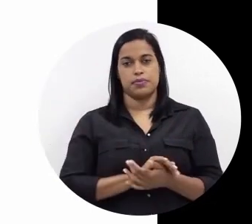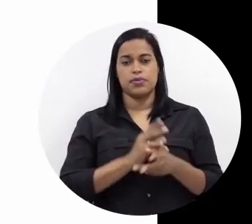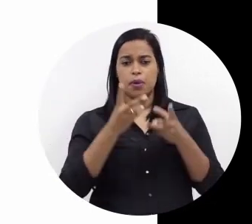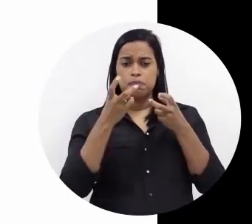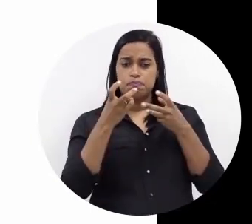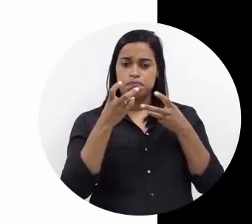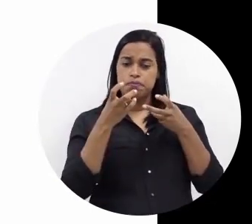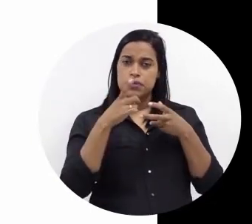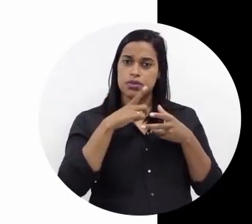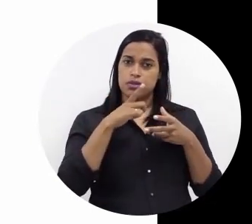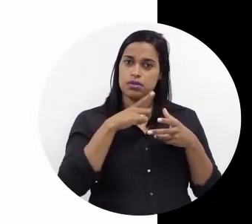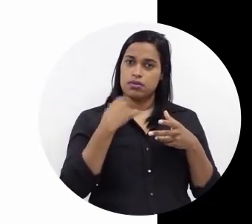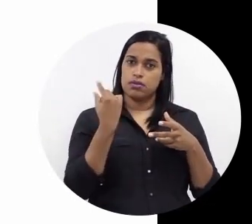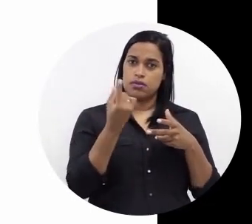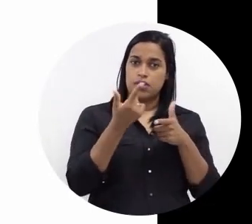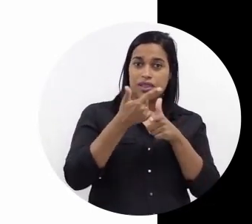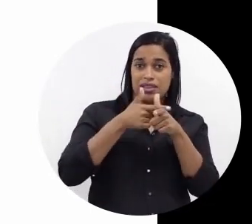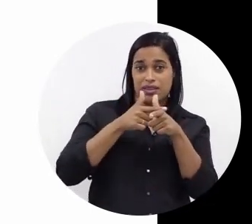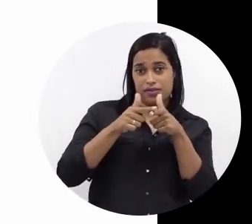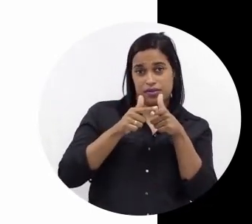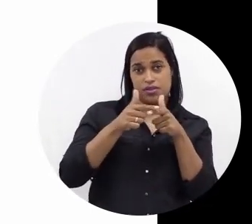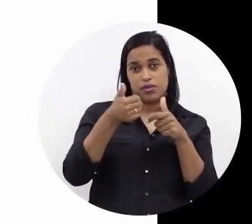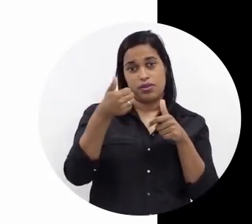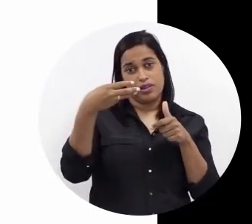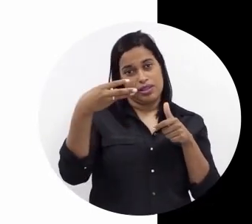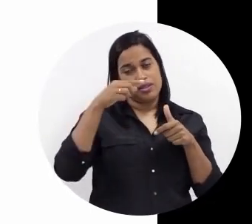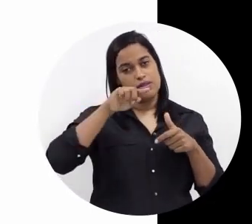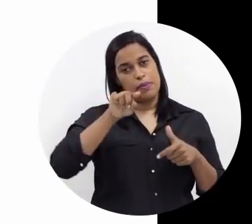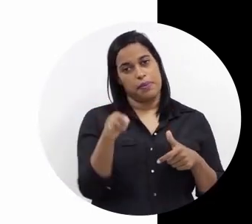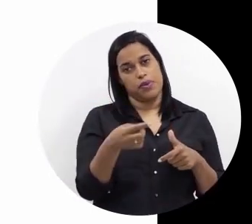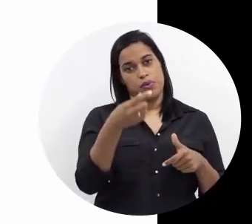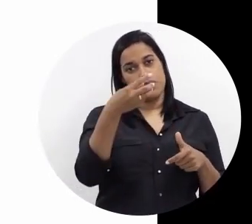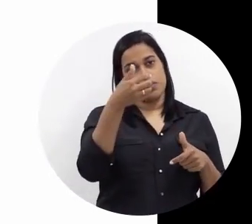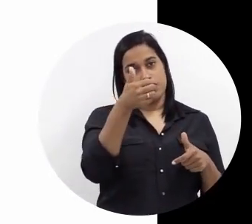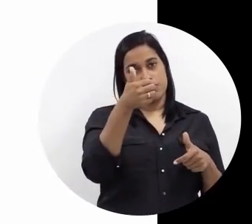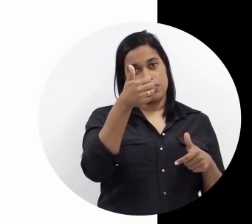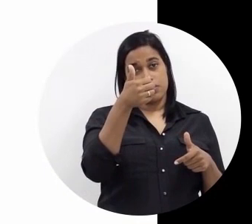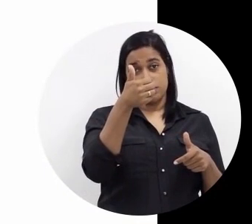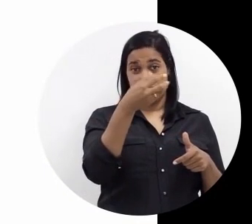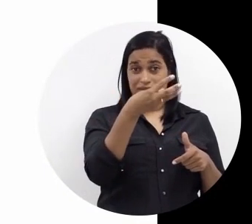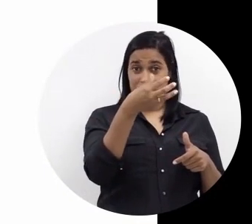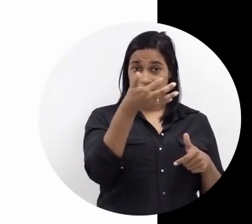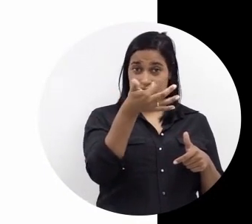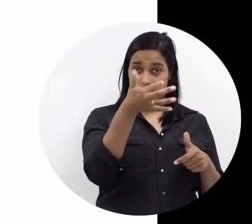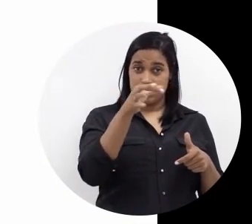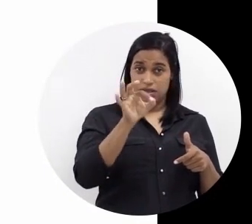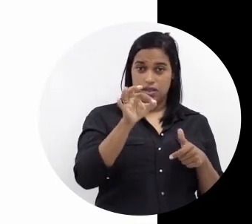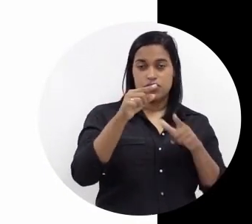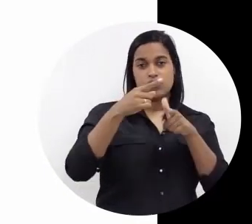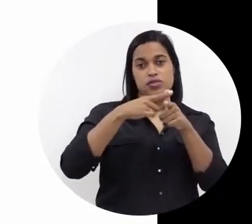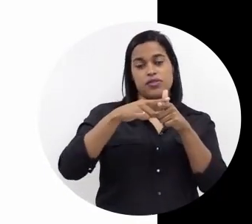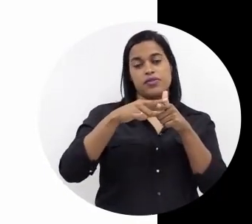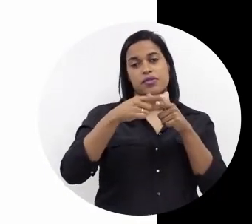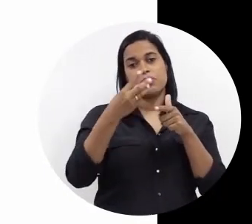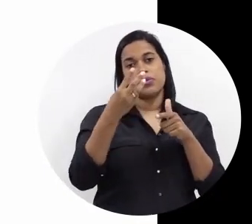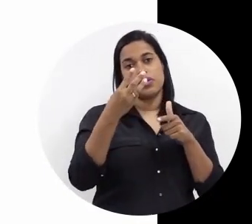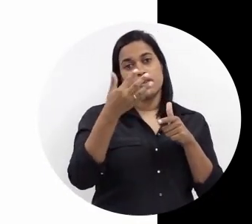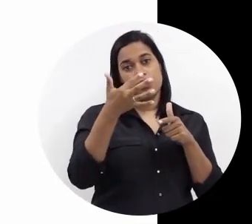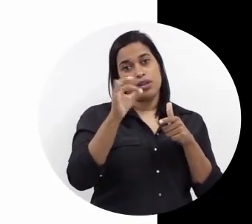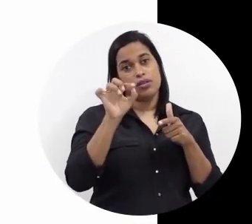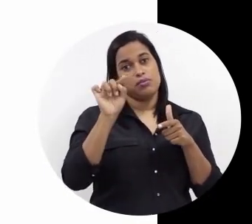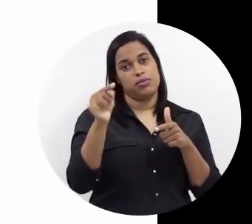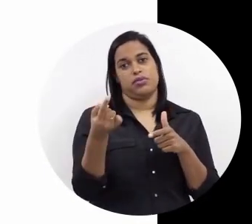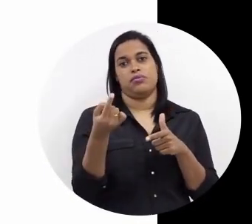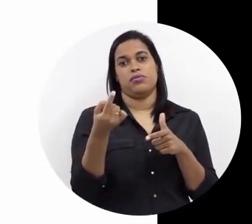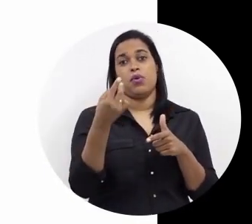Observe que nós iremos dividir R$.310,00 por R$ 10.000,00. Isso será igual a 1,1 elevado a